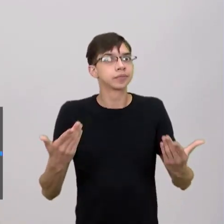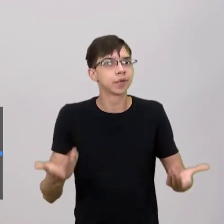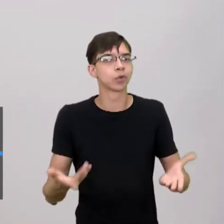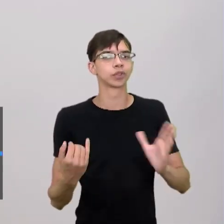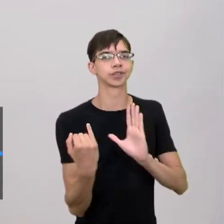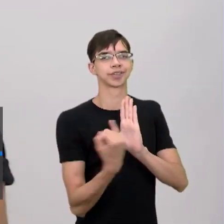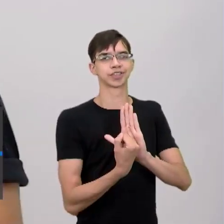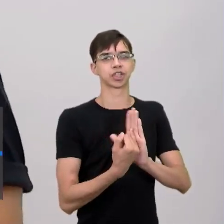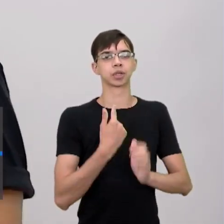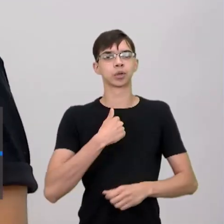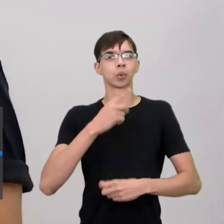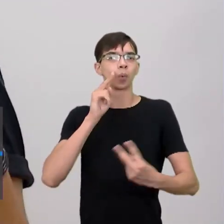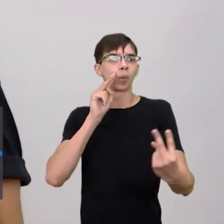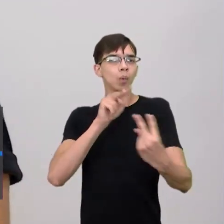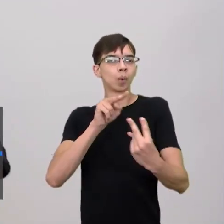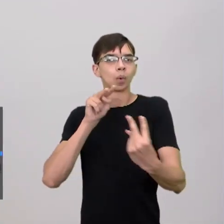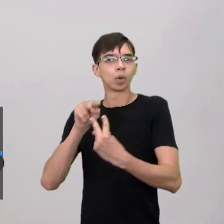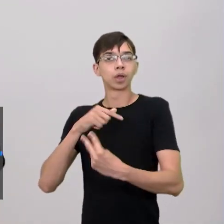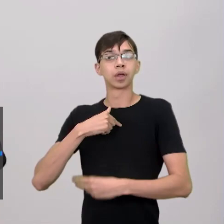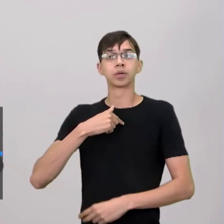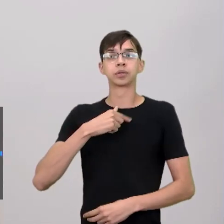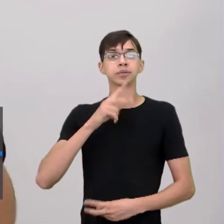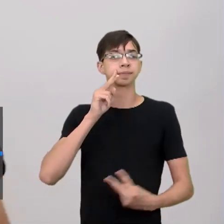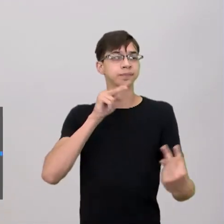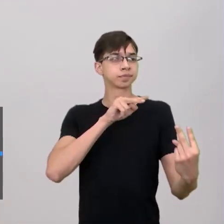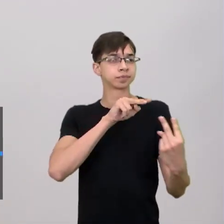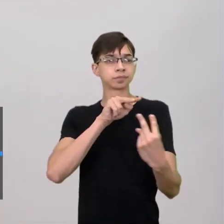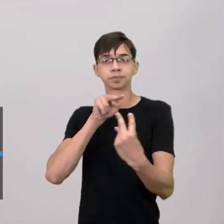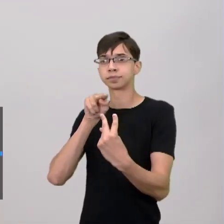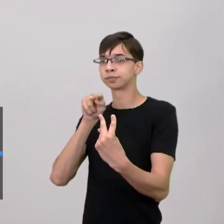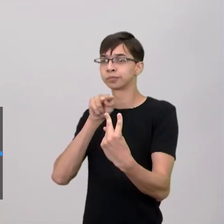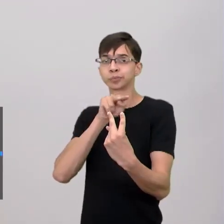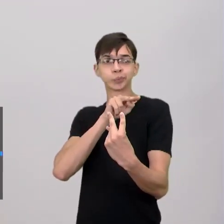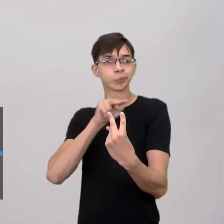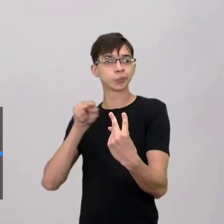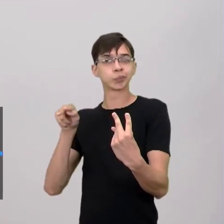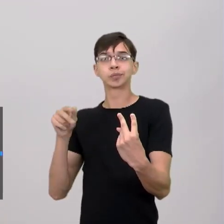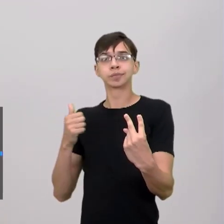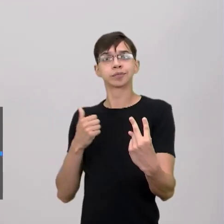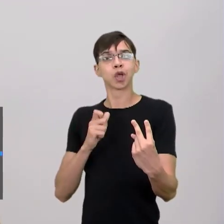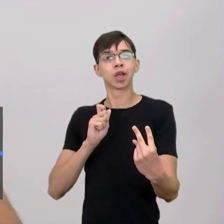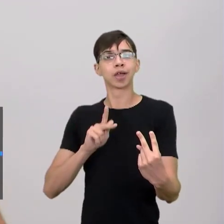para eles e eu vejo pessoas que me entendem e que fazem sentido para mim.